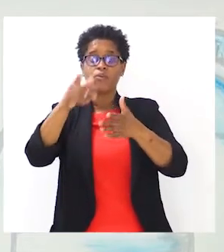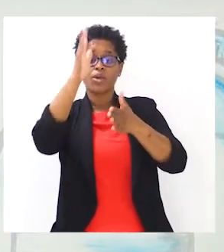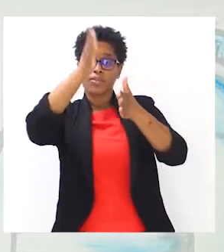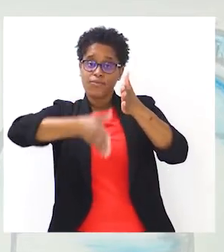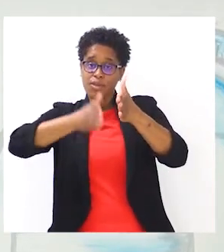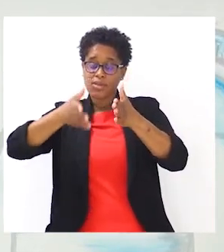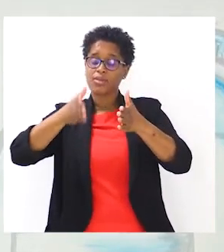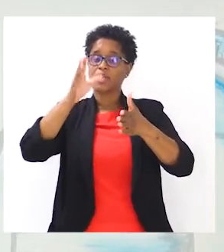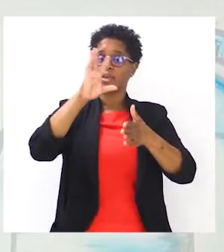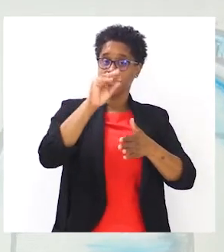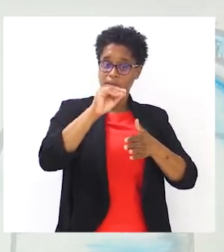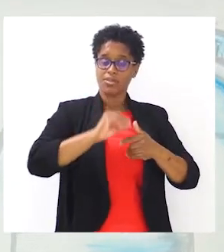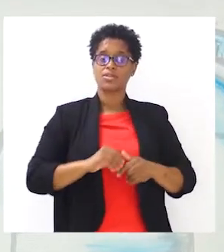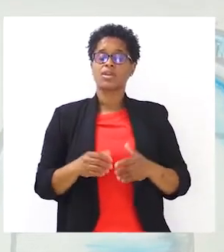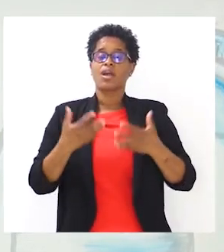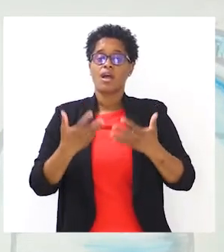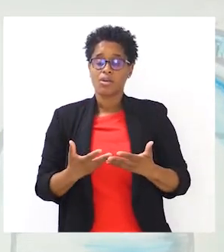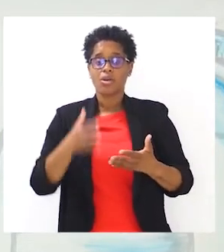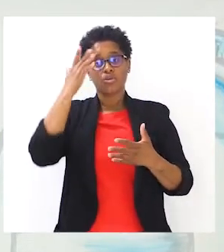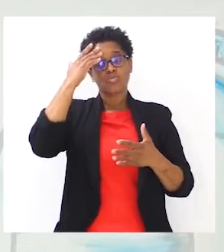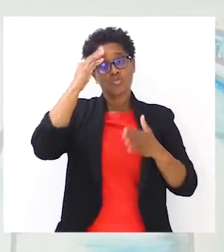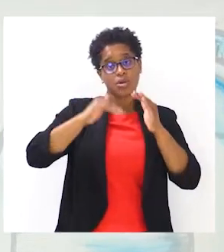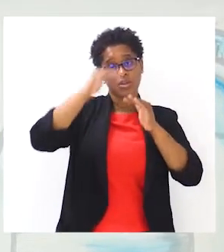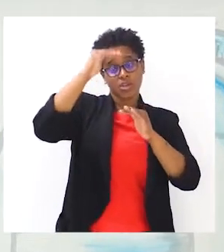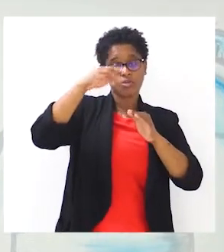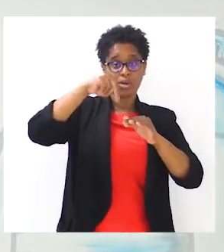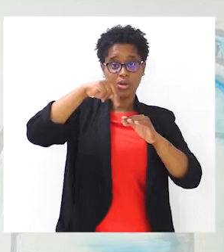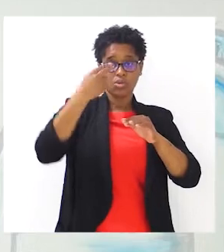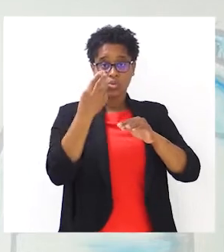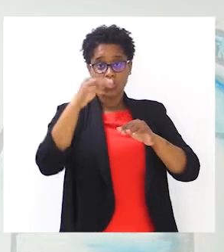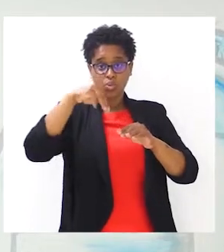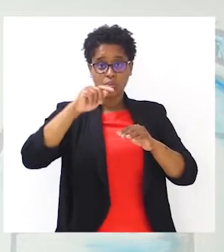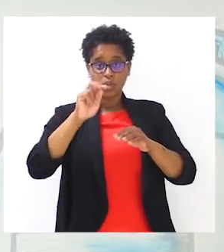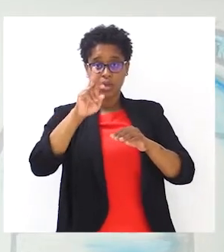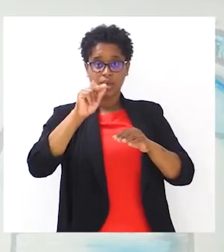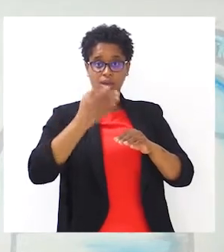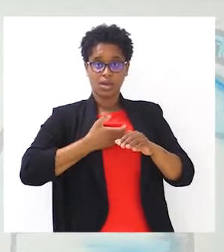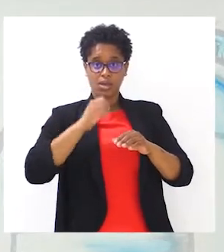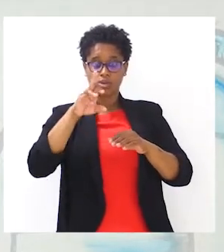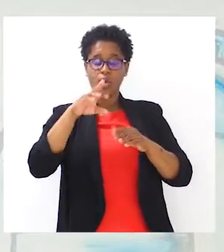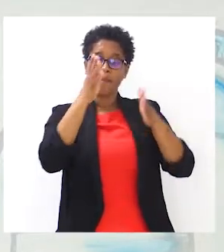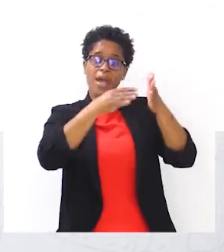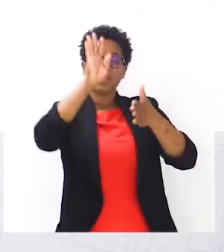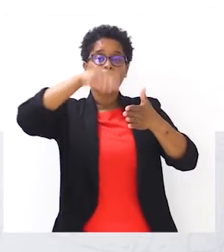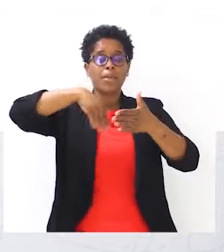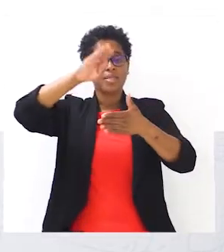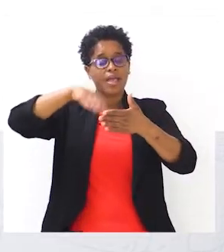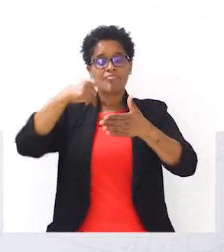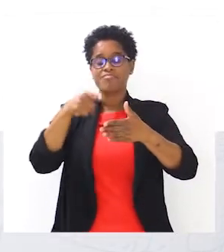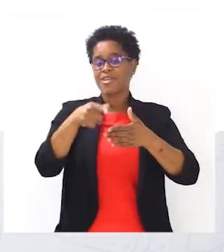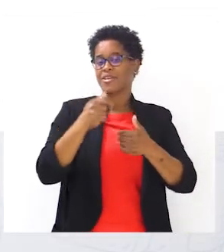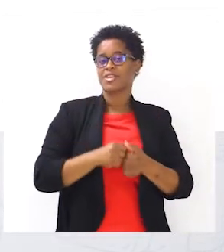que é 10, estão a ver? E o numerador, as partes pintadas. Então, temos aqui